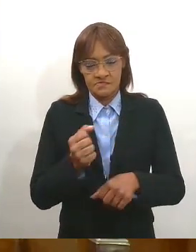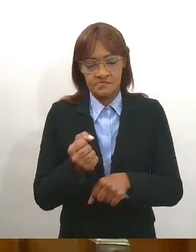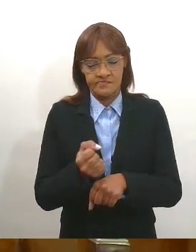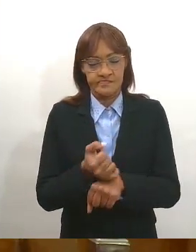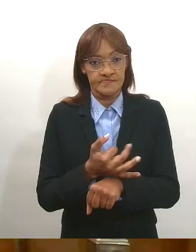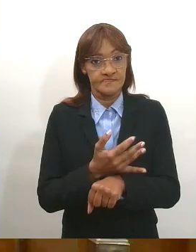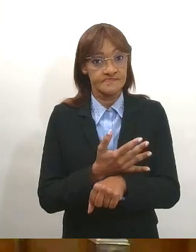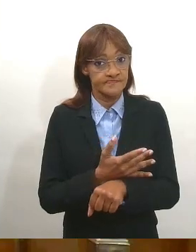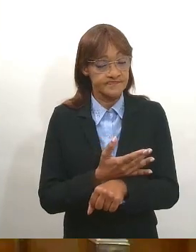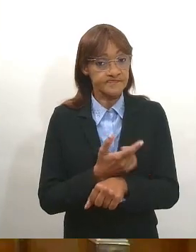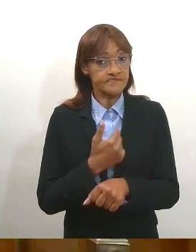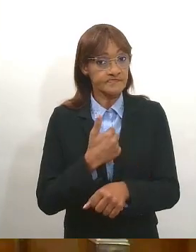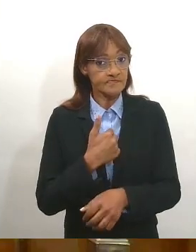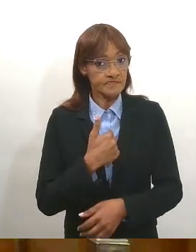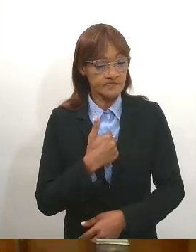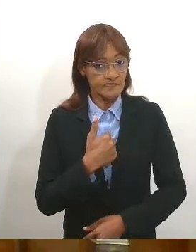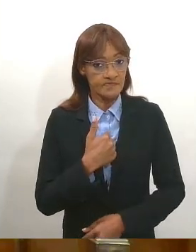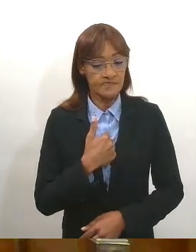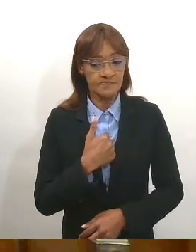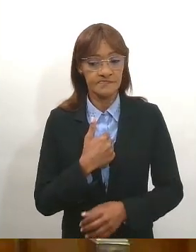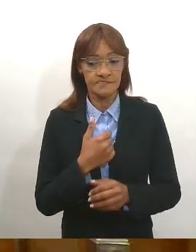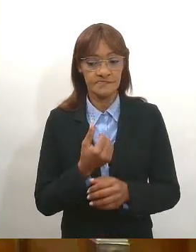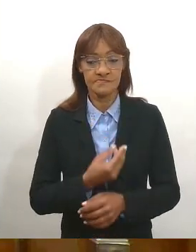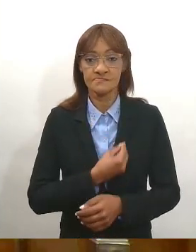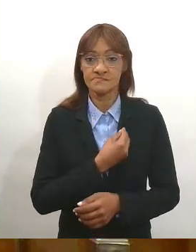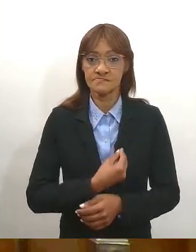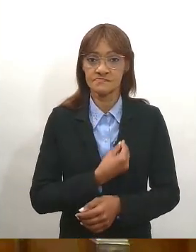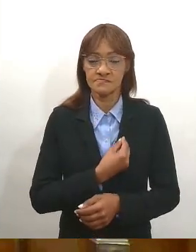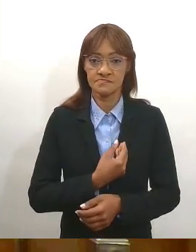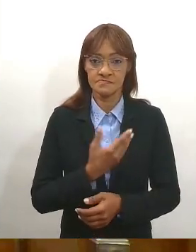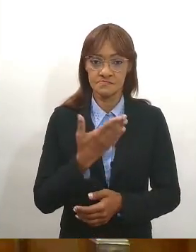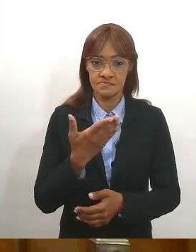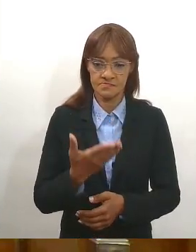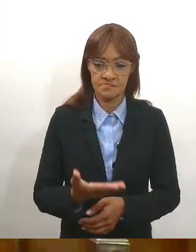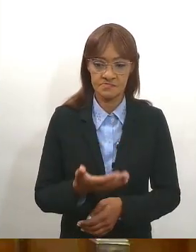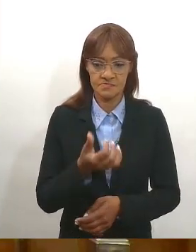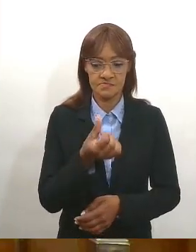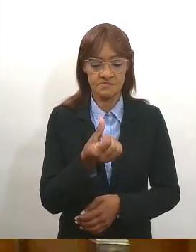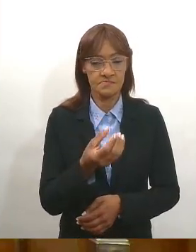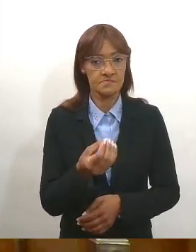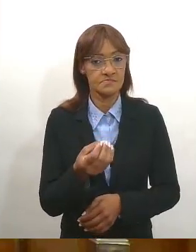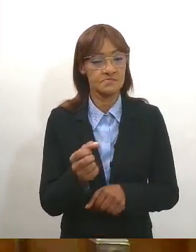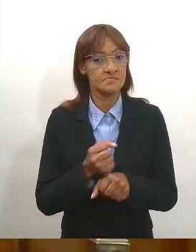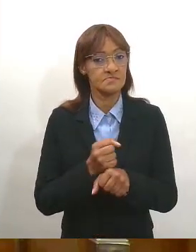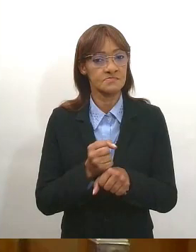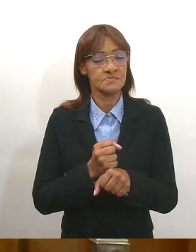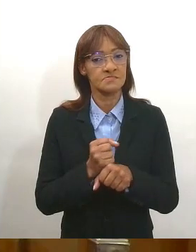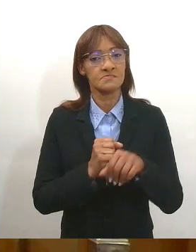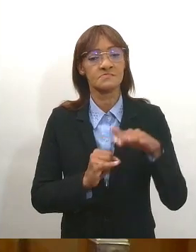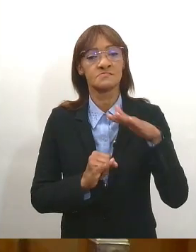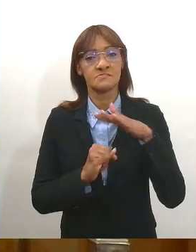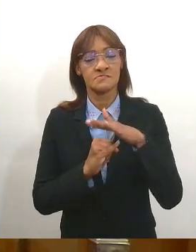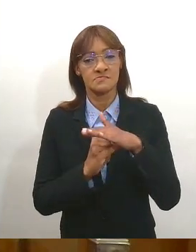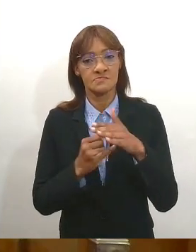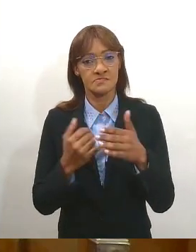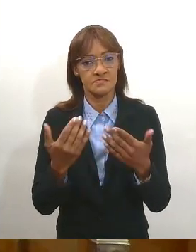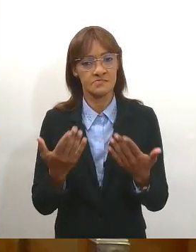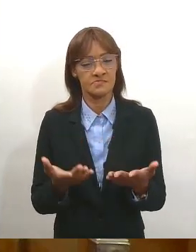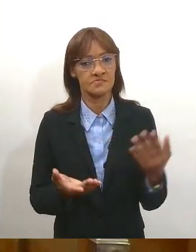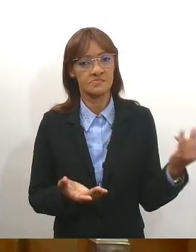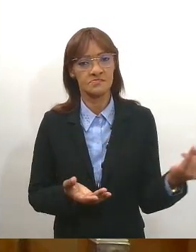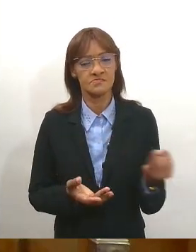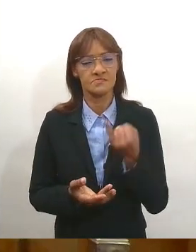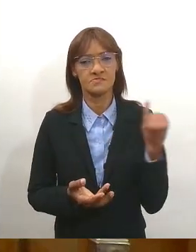né, nesses 60 anos de uma instituição, de um órgão tão importante na garantia da